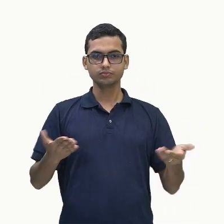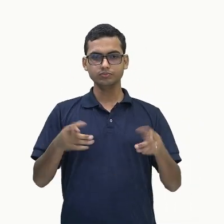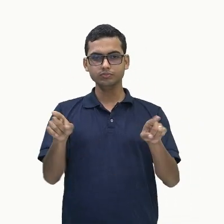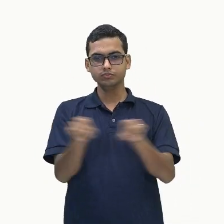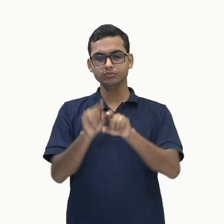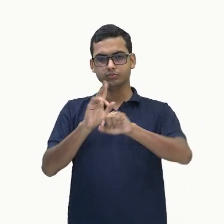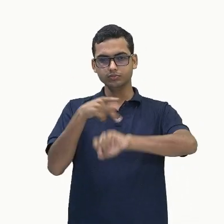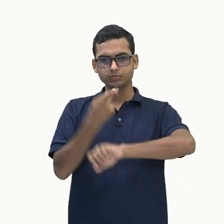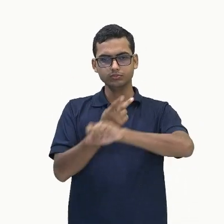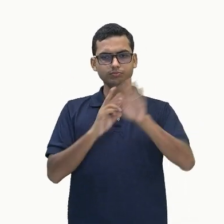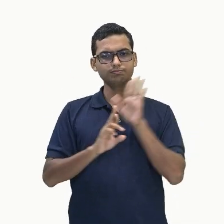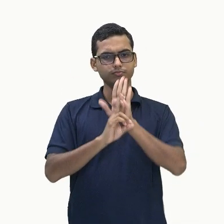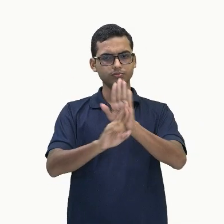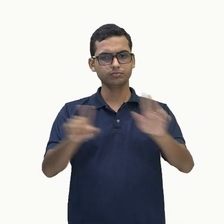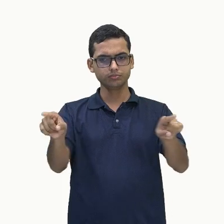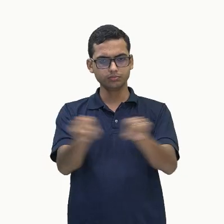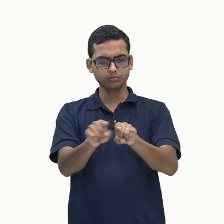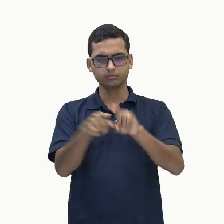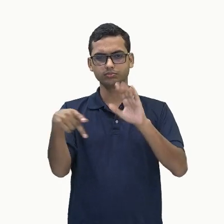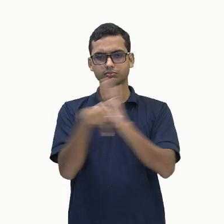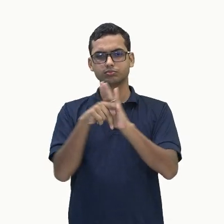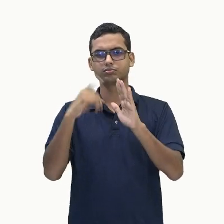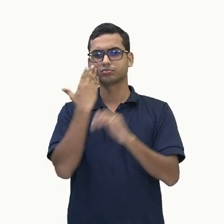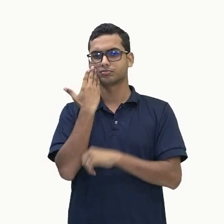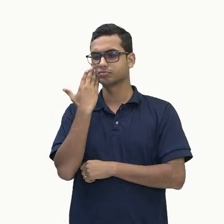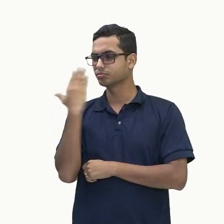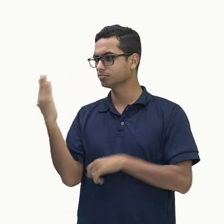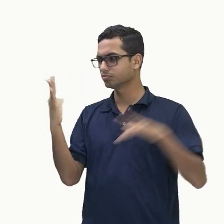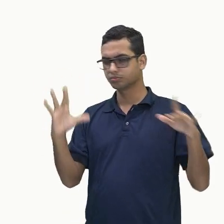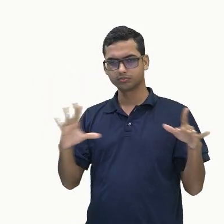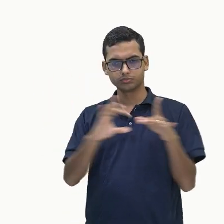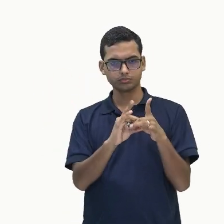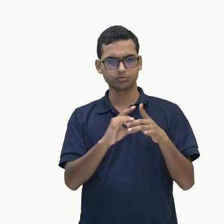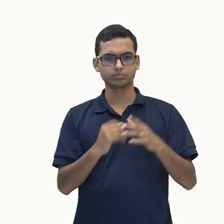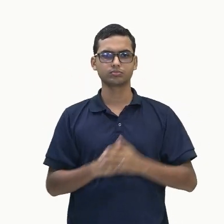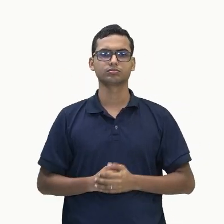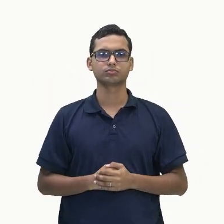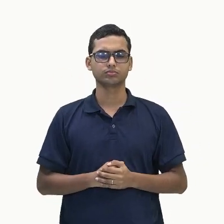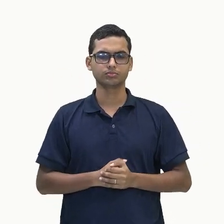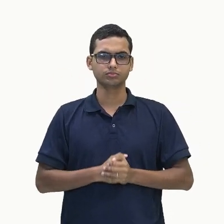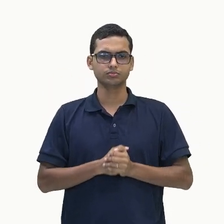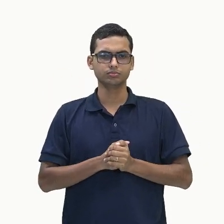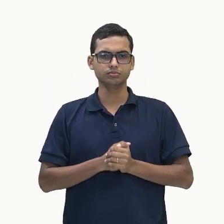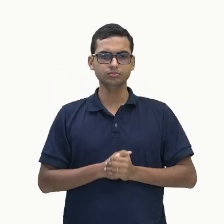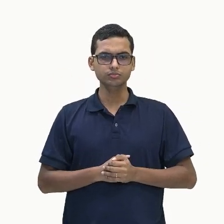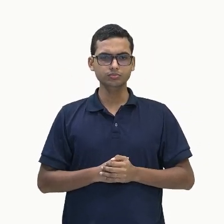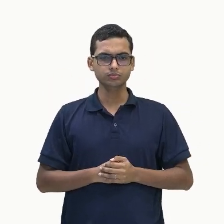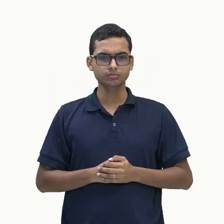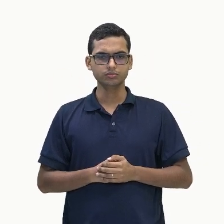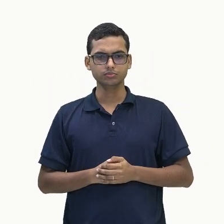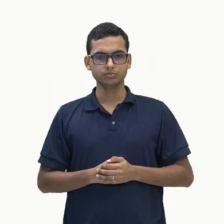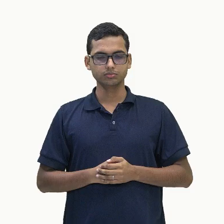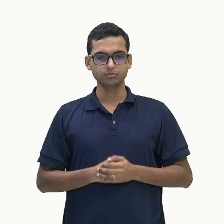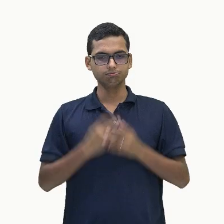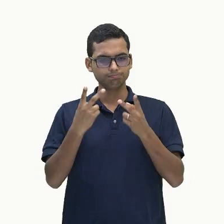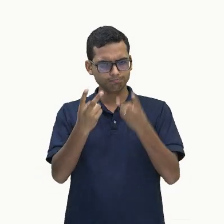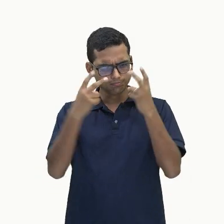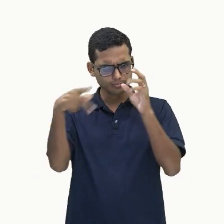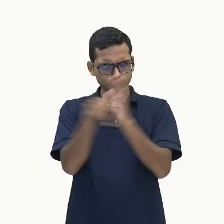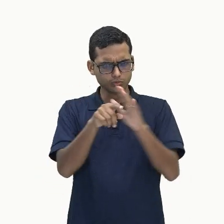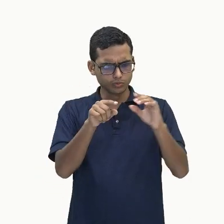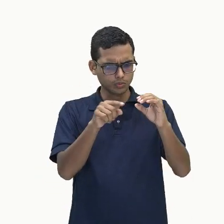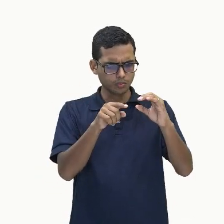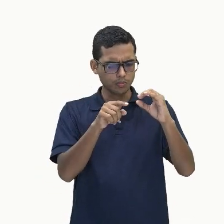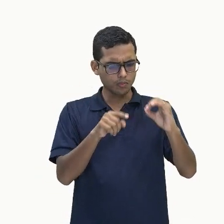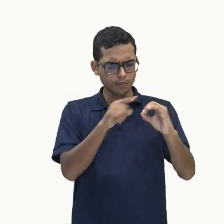a representação também de um casamento, mas percebam que aqui onde eu estou destacando para vocês, a ramificação,